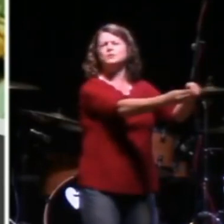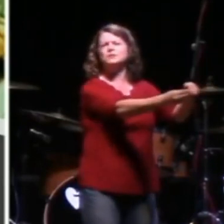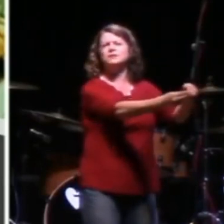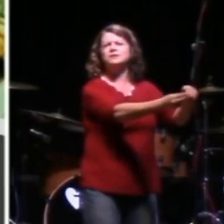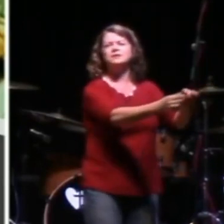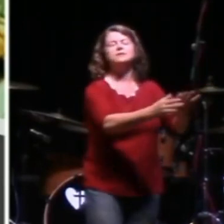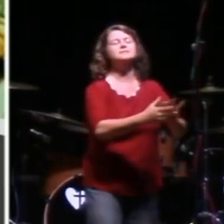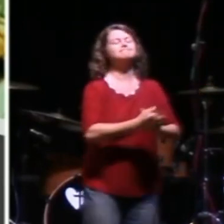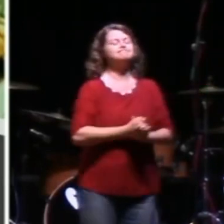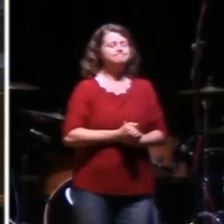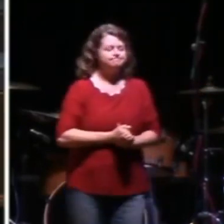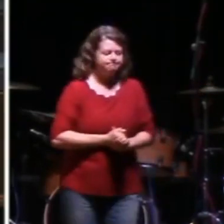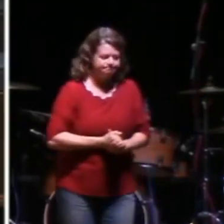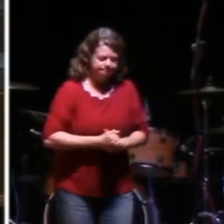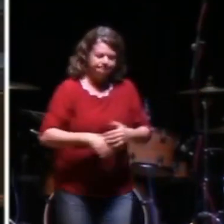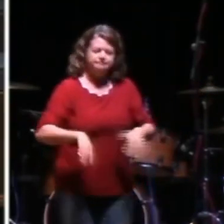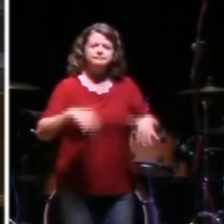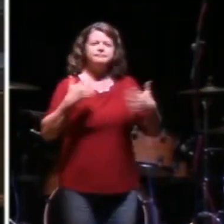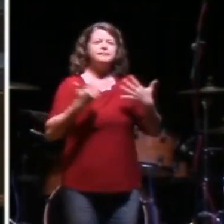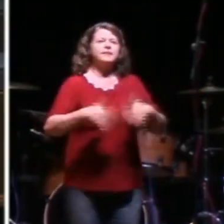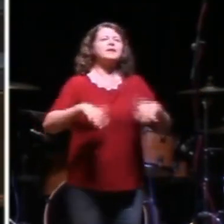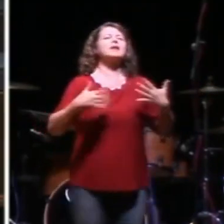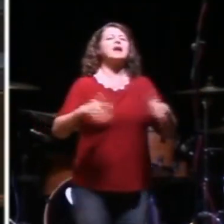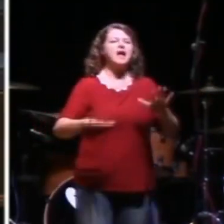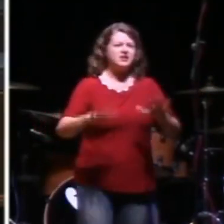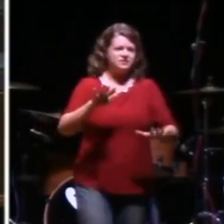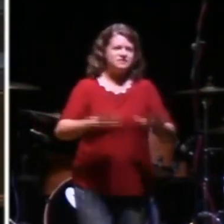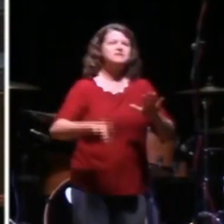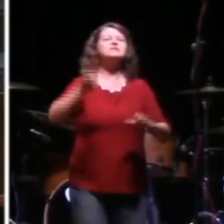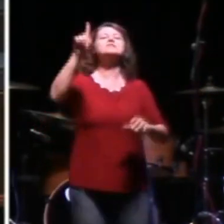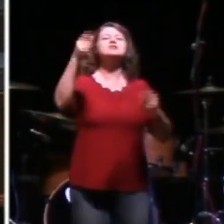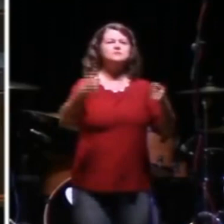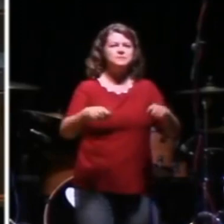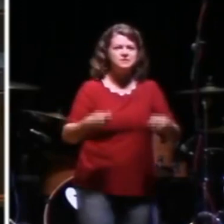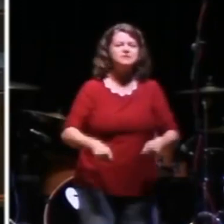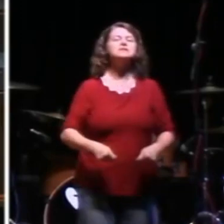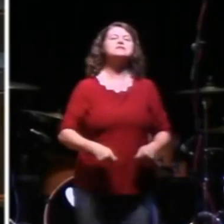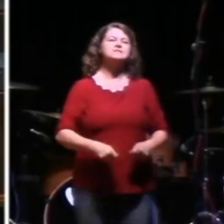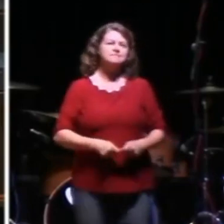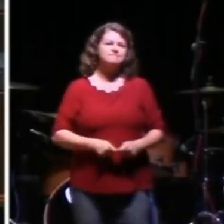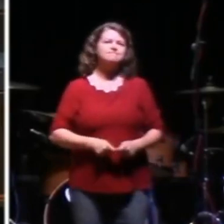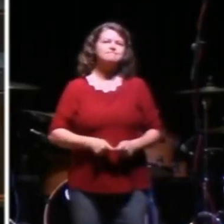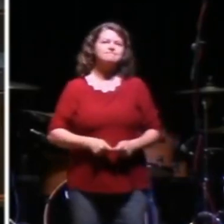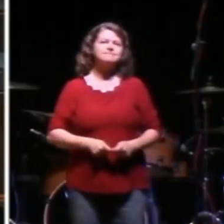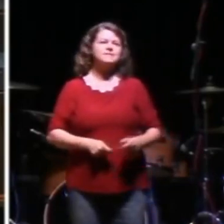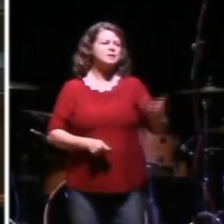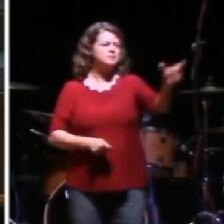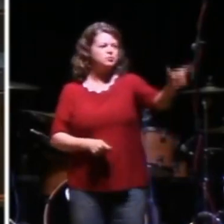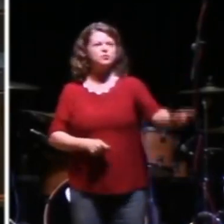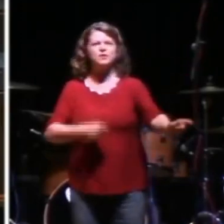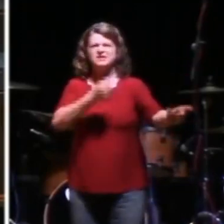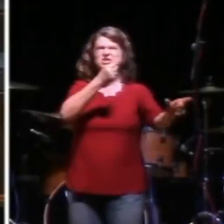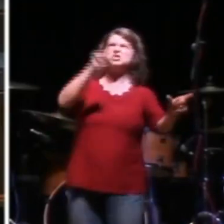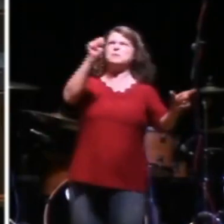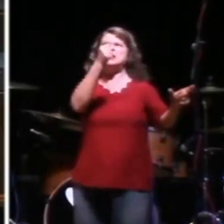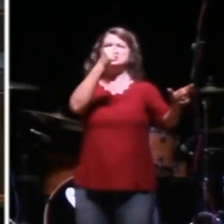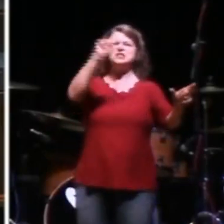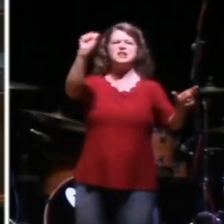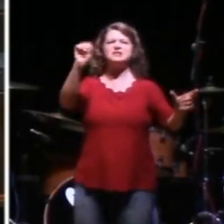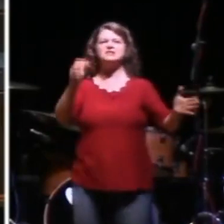deus tem que fazer isso a vida de pessoas jeitos obediente malaquias 3 verso os na verdade